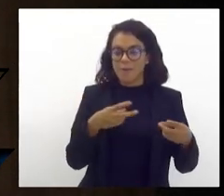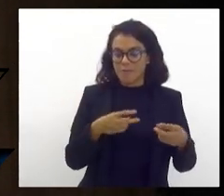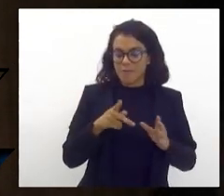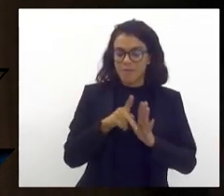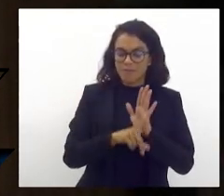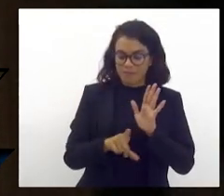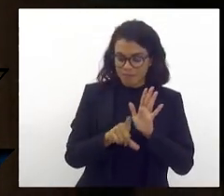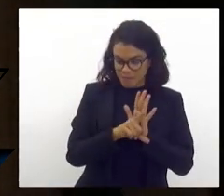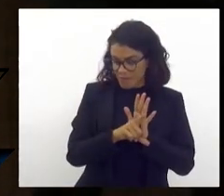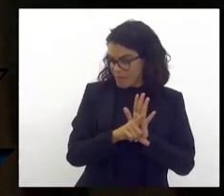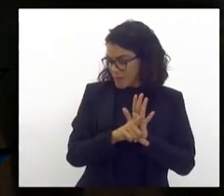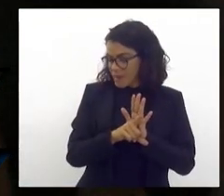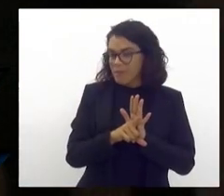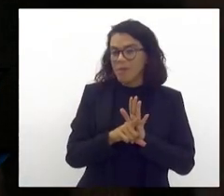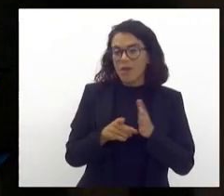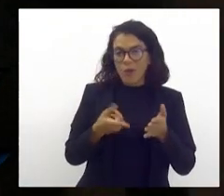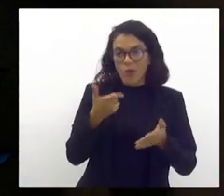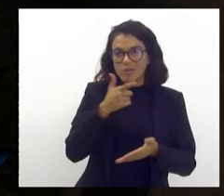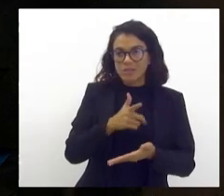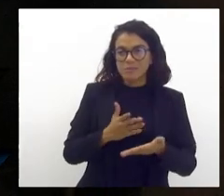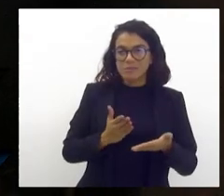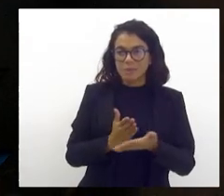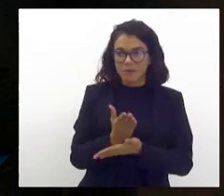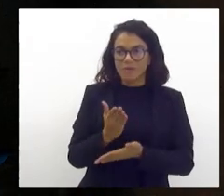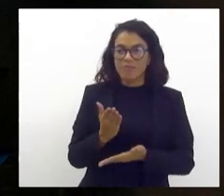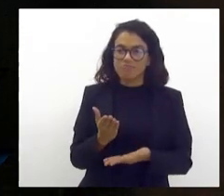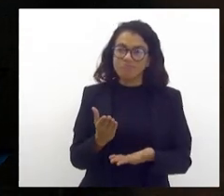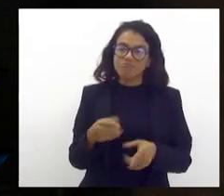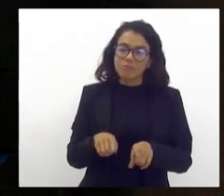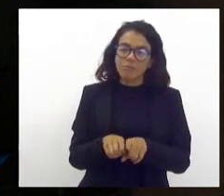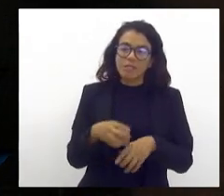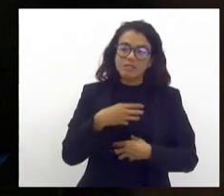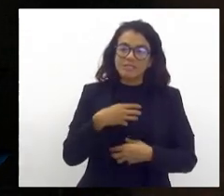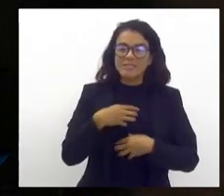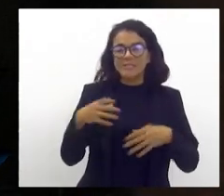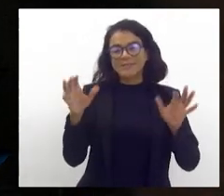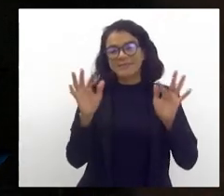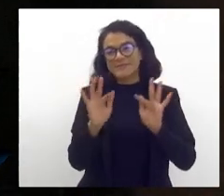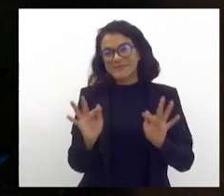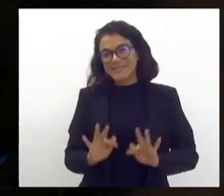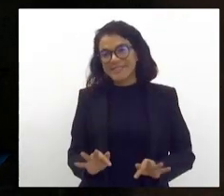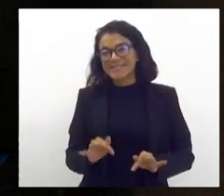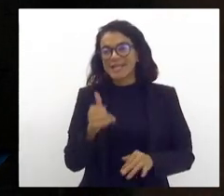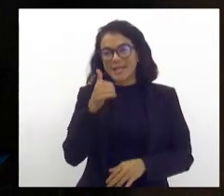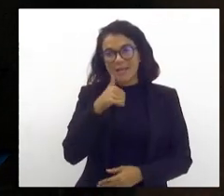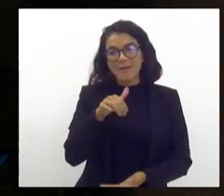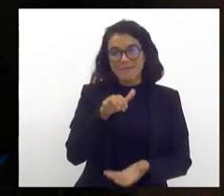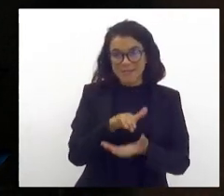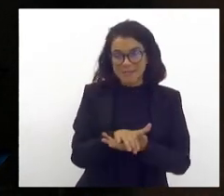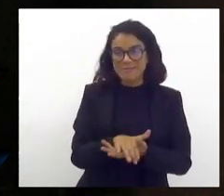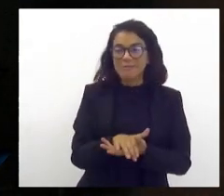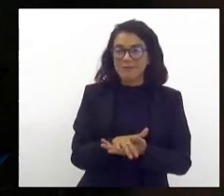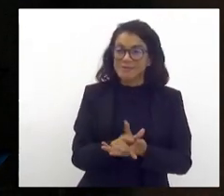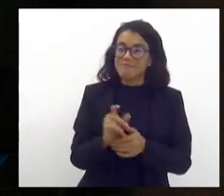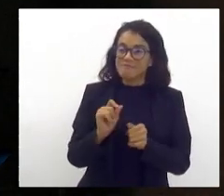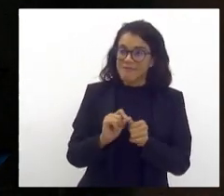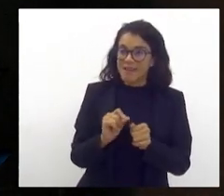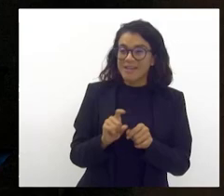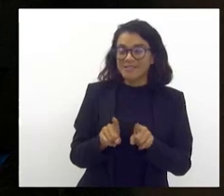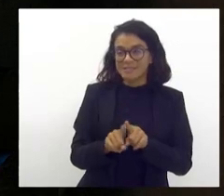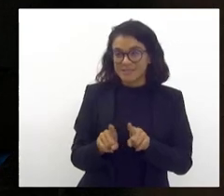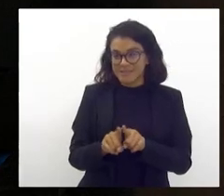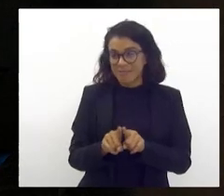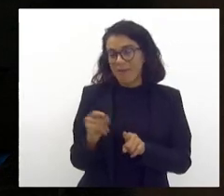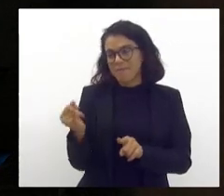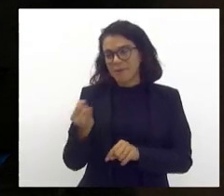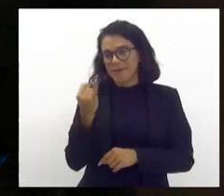nós conseguimos aqui aprovar aqui na casa. Fico muito satisfeito, inclusive minha esposa faz esse tipo de procedimento, que é